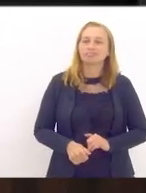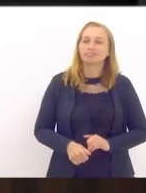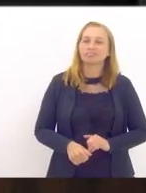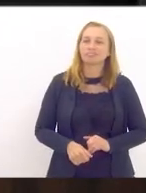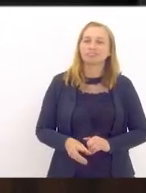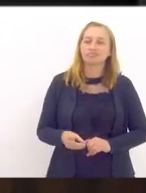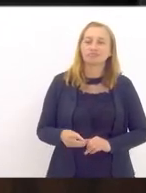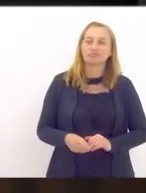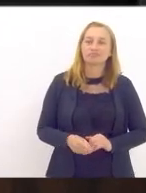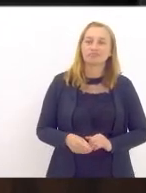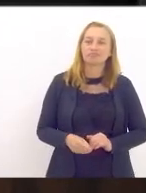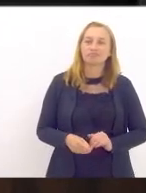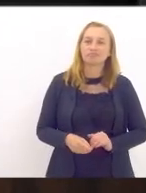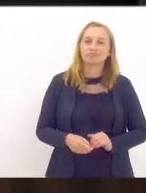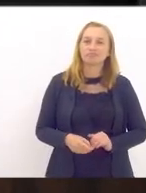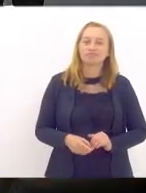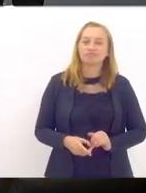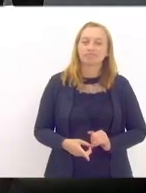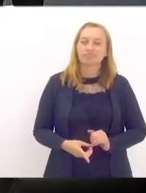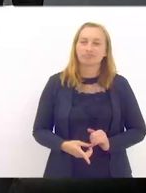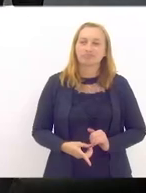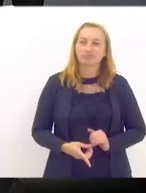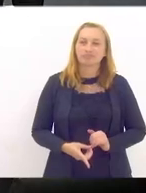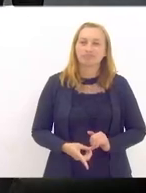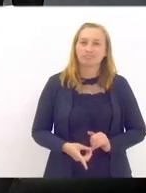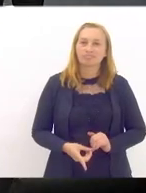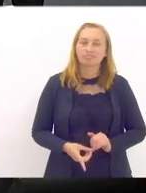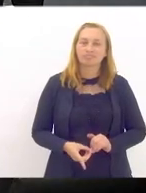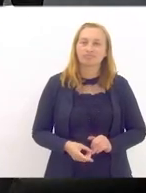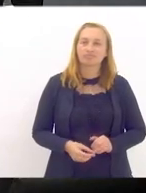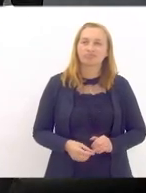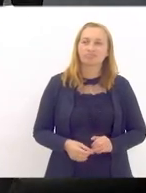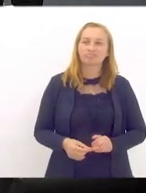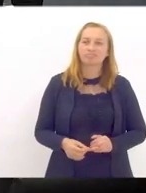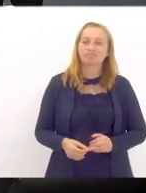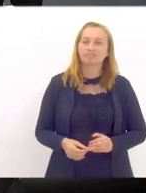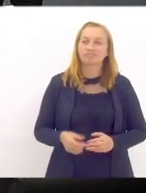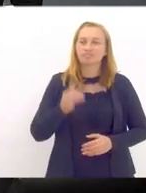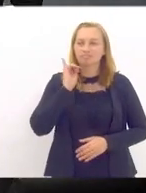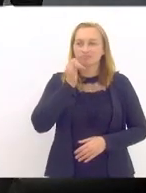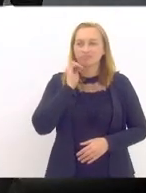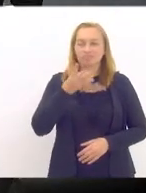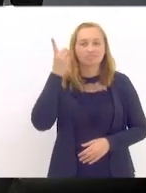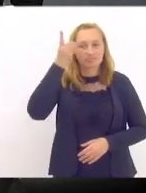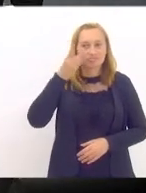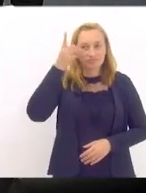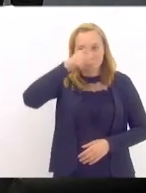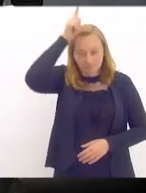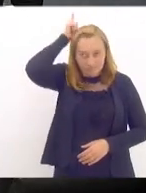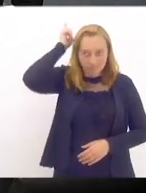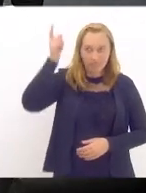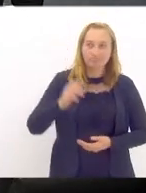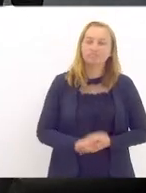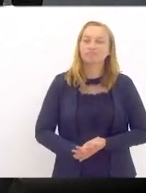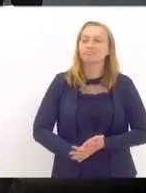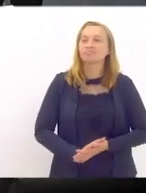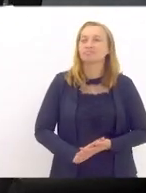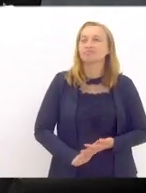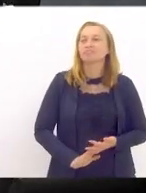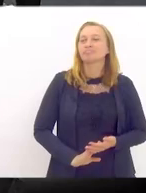Deputado Chico Machado presença designa relatou o Deputado Luiz Paulo